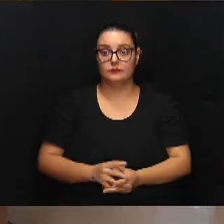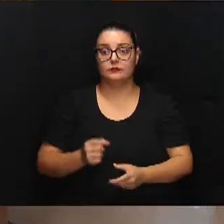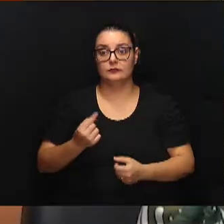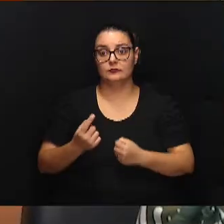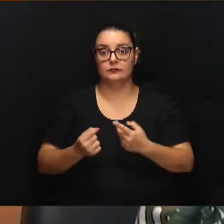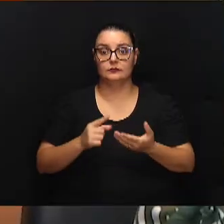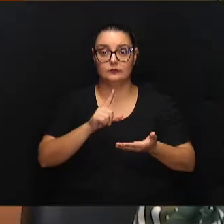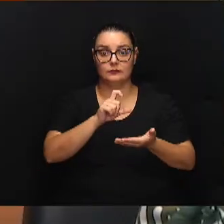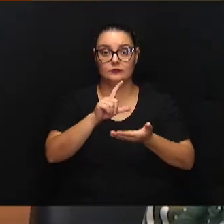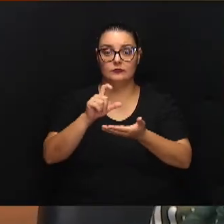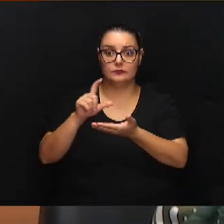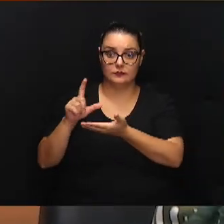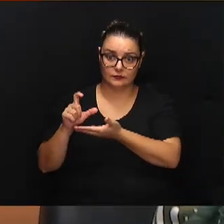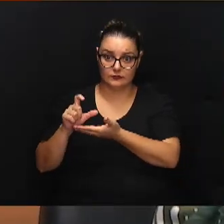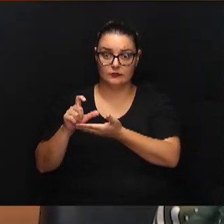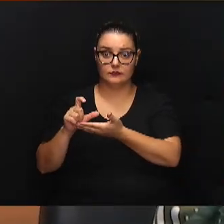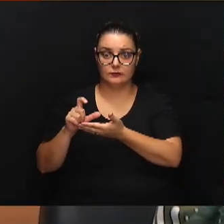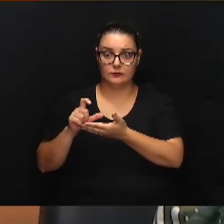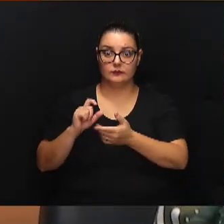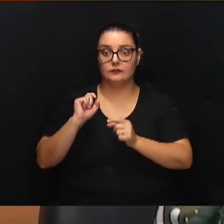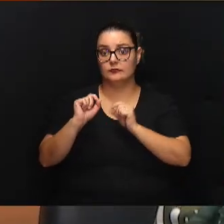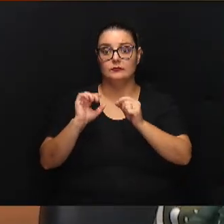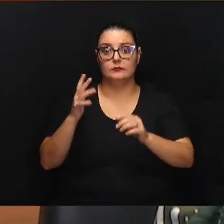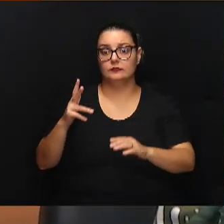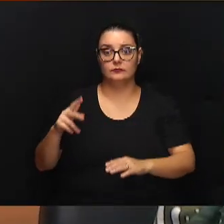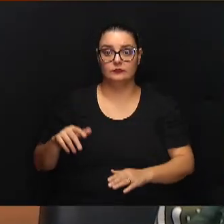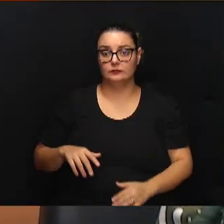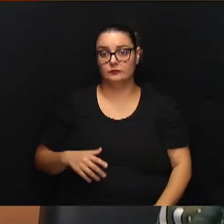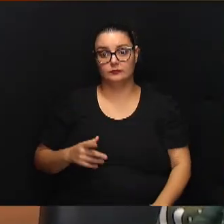fotos durante o dia do que está acontecendo. E muitas